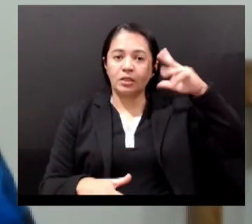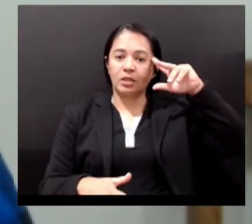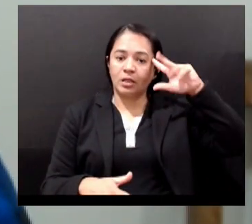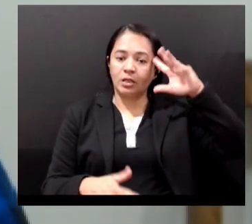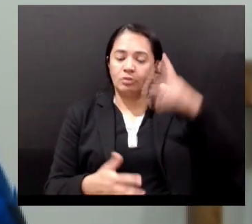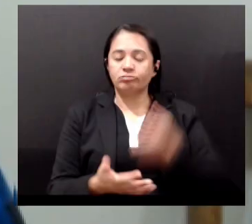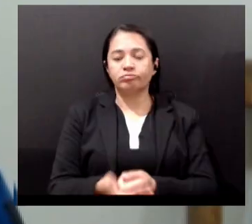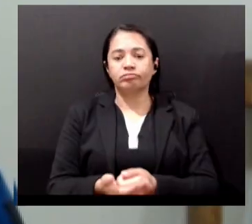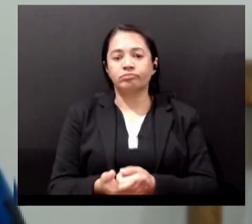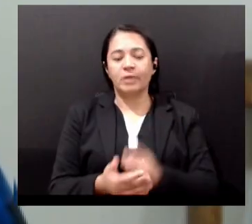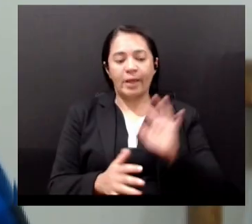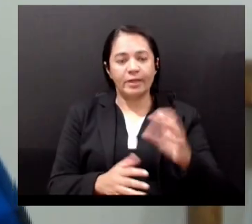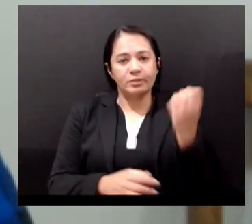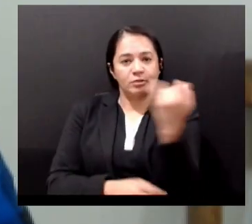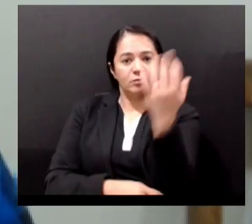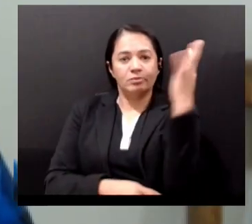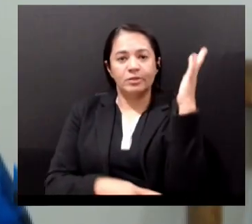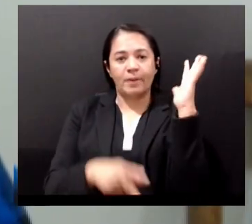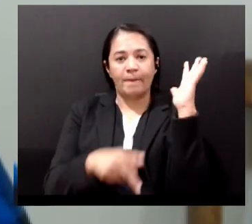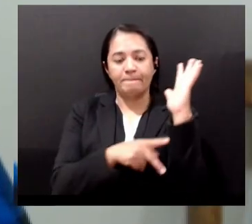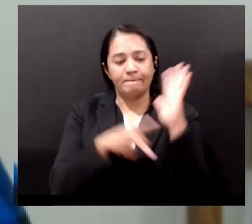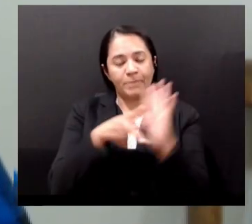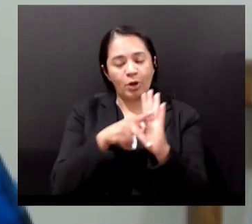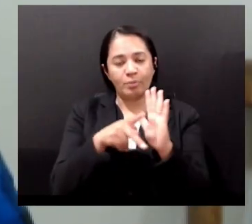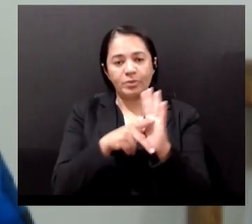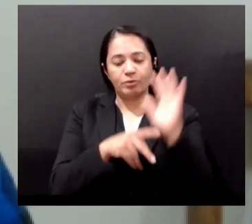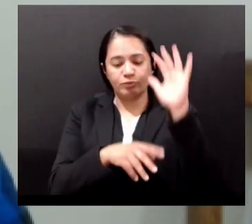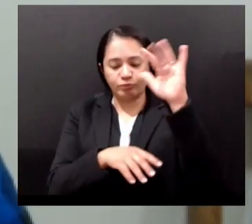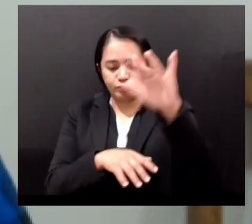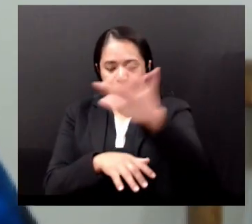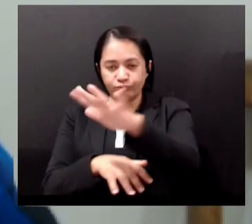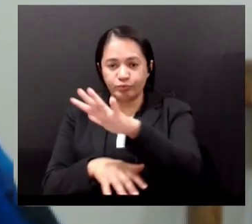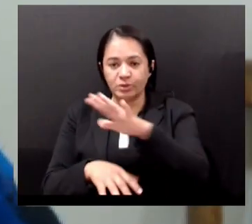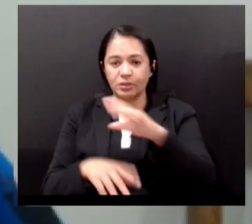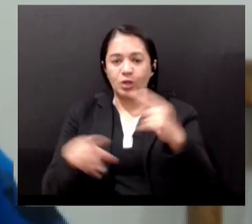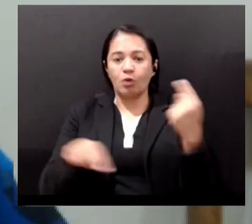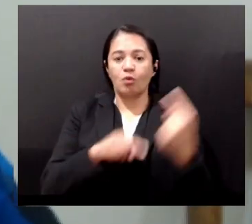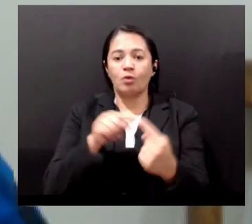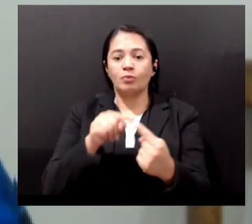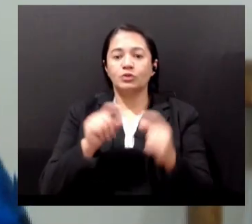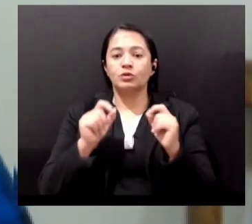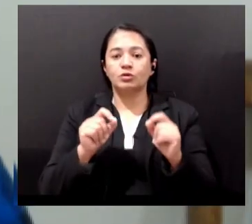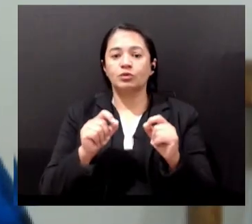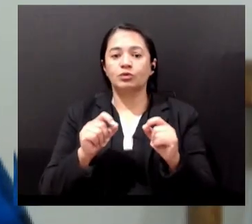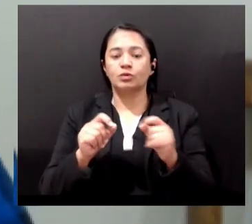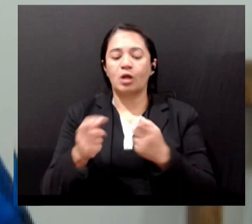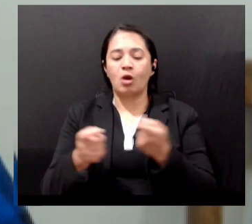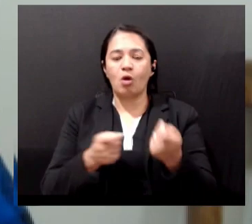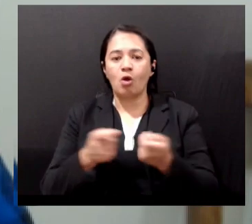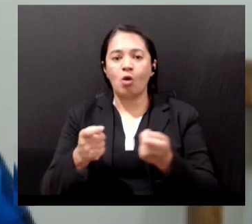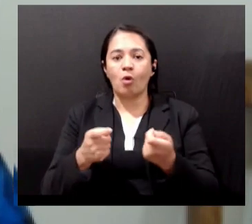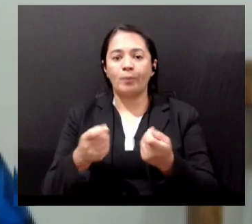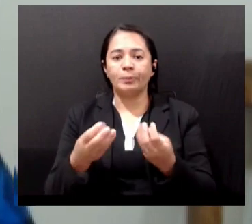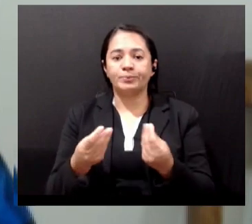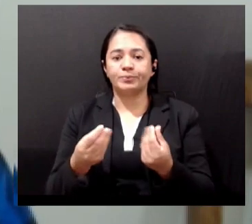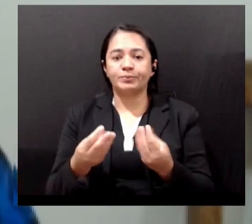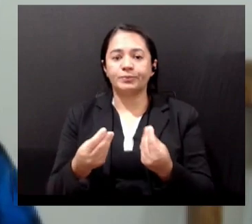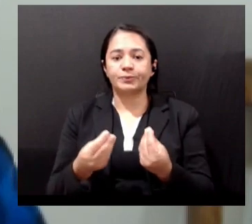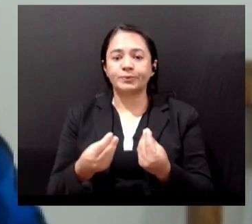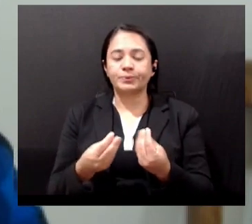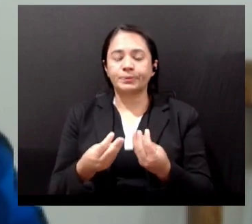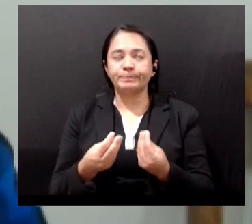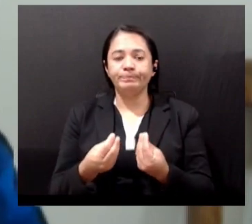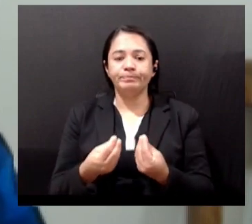decisão essas plantas de cobertura, elas têm finalidade de que o manejo seja menos